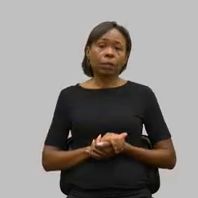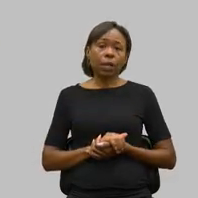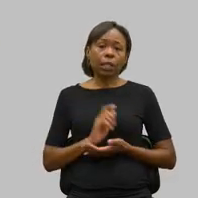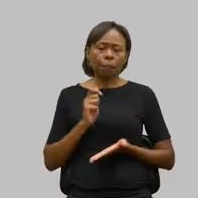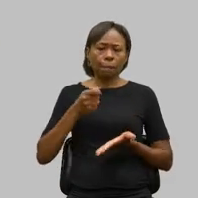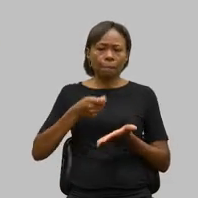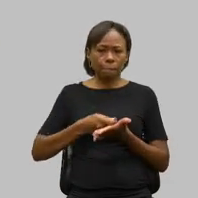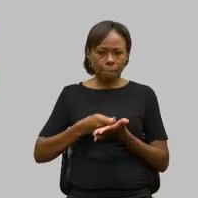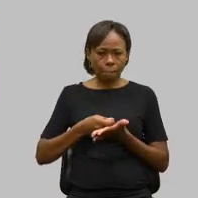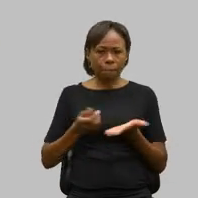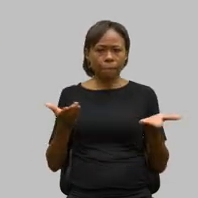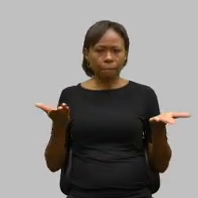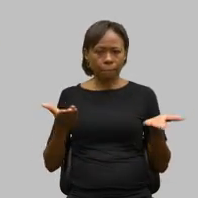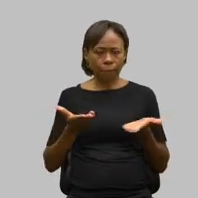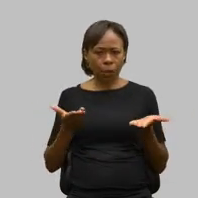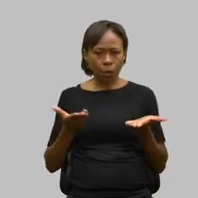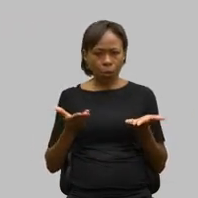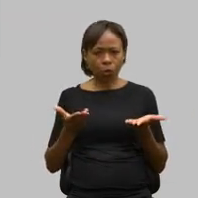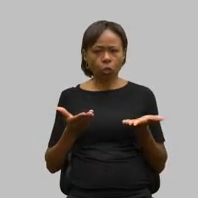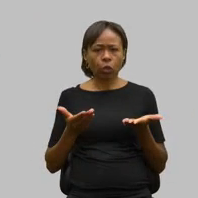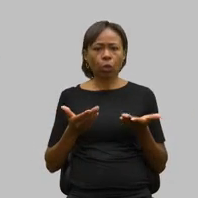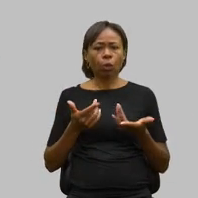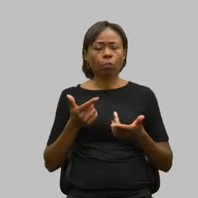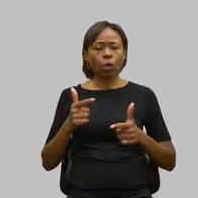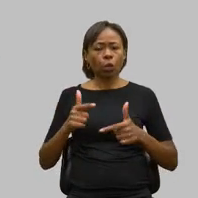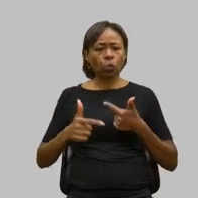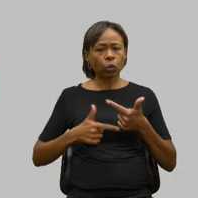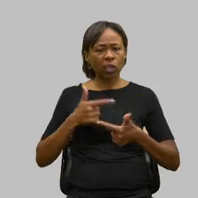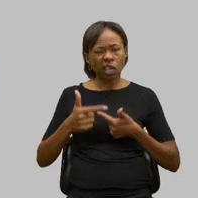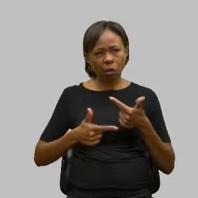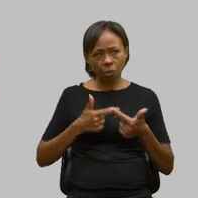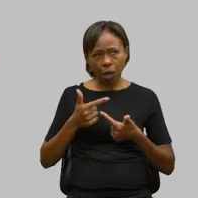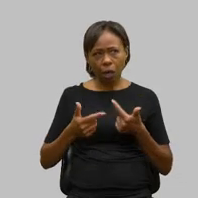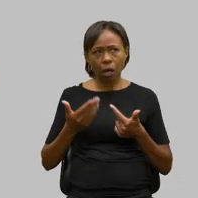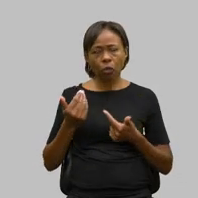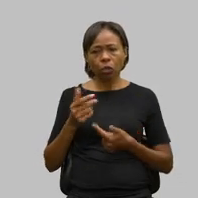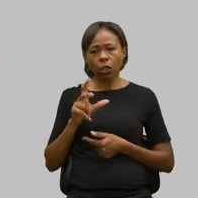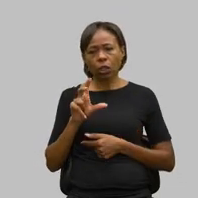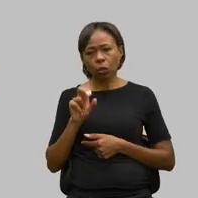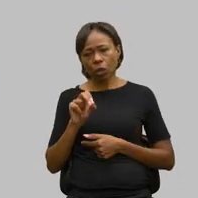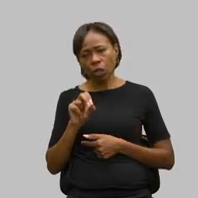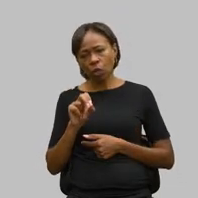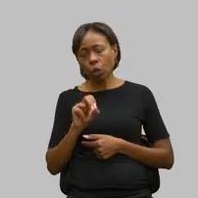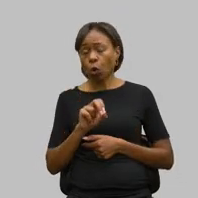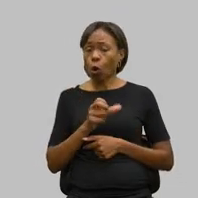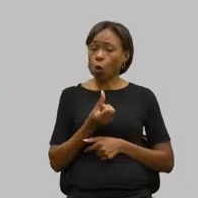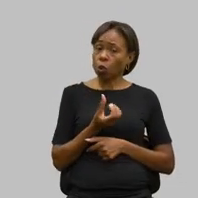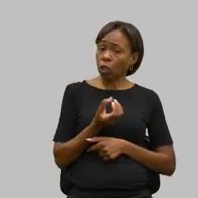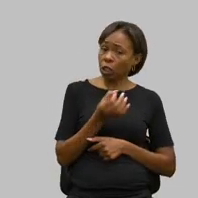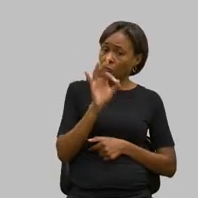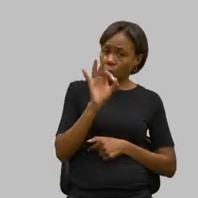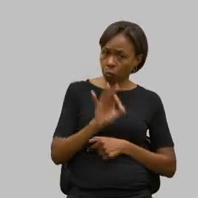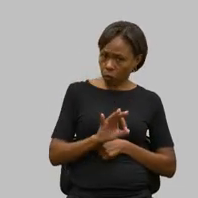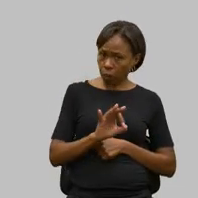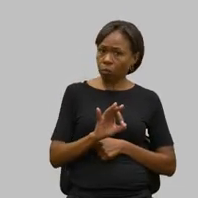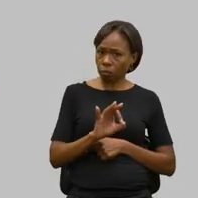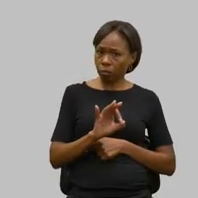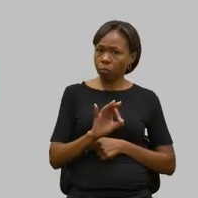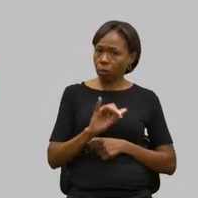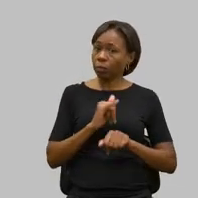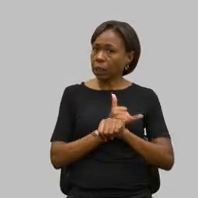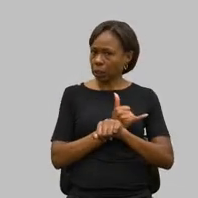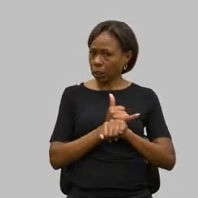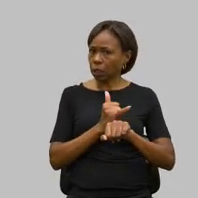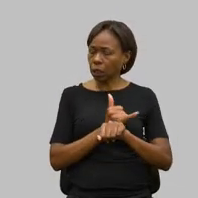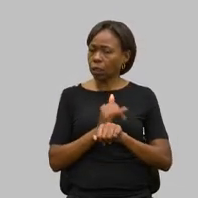hoje pela produção histórica, 50% ou 60% pelo componente estratégico, que nós já estamos observando.